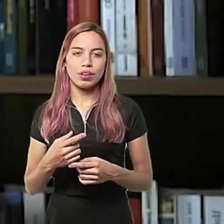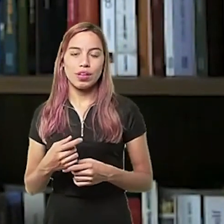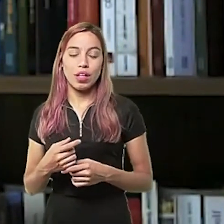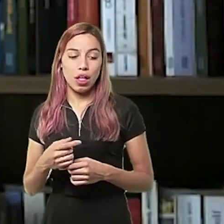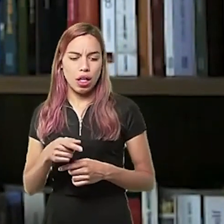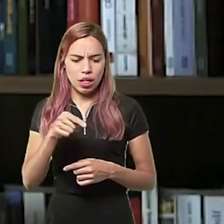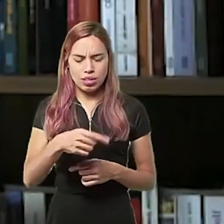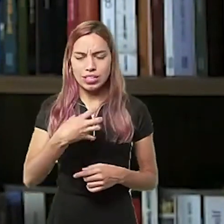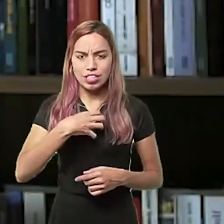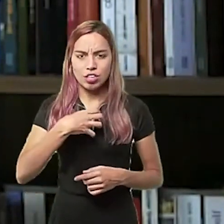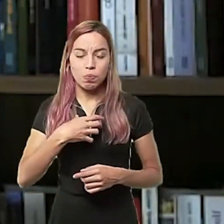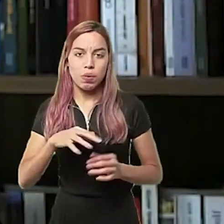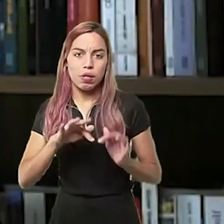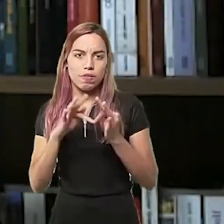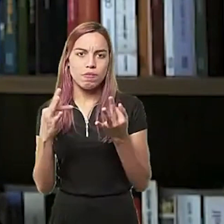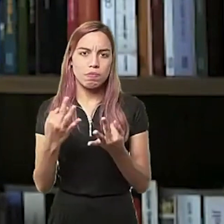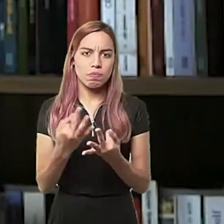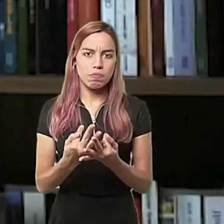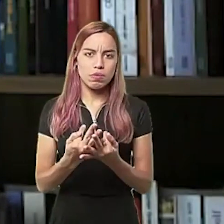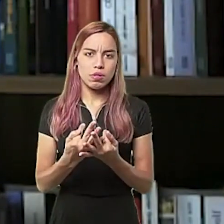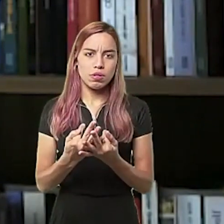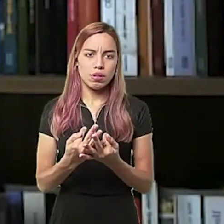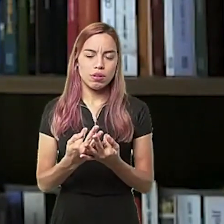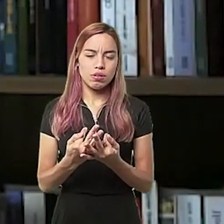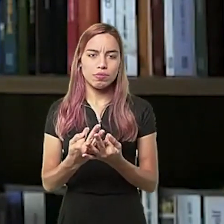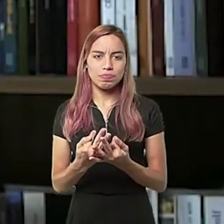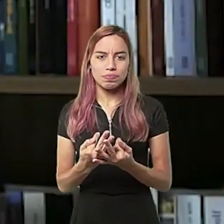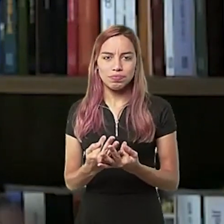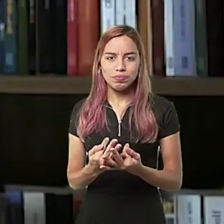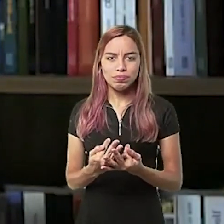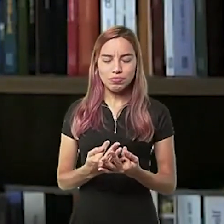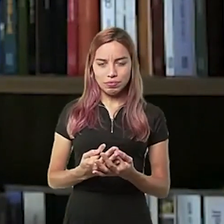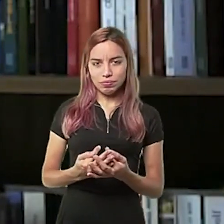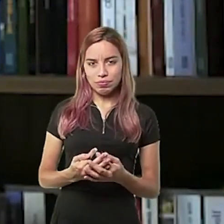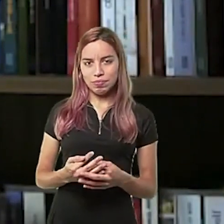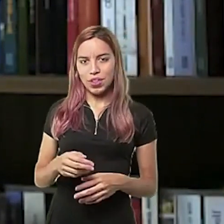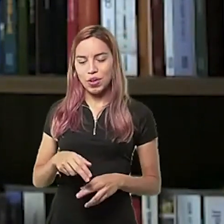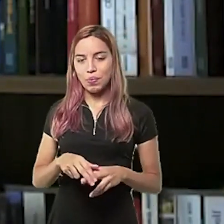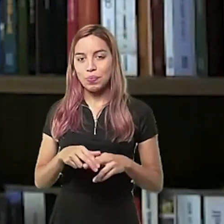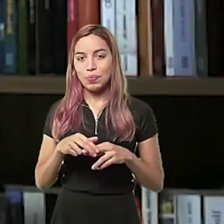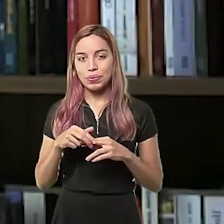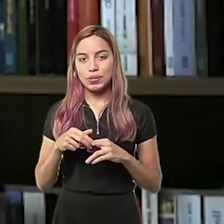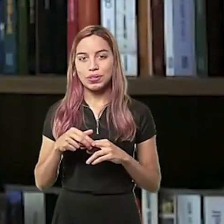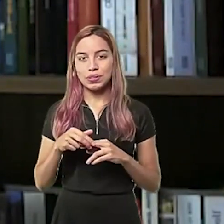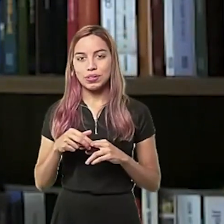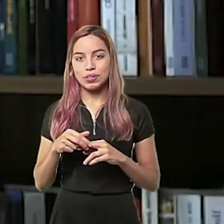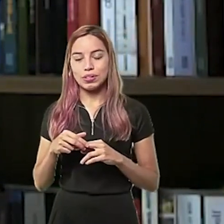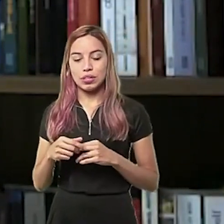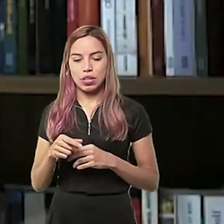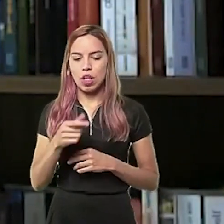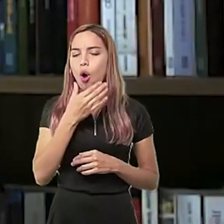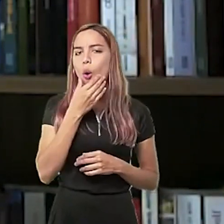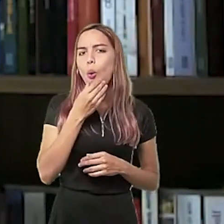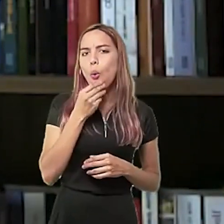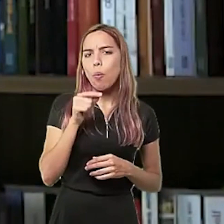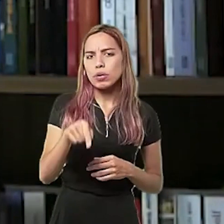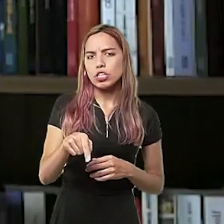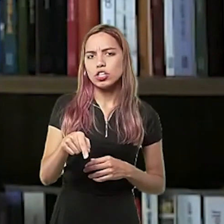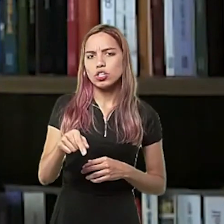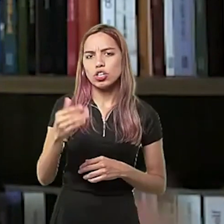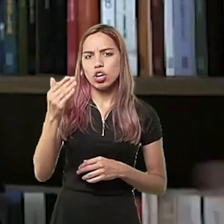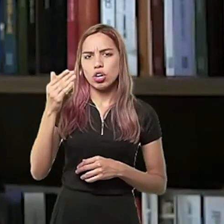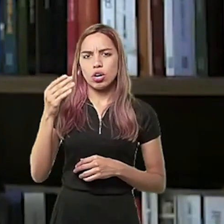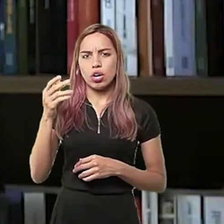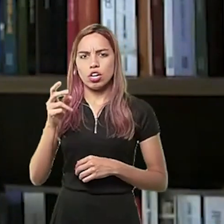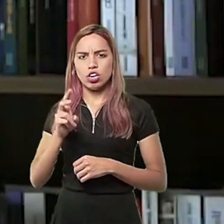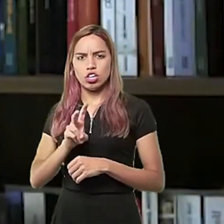há um sentimento de parentesco que permeia toda a prática. Inclusive, o curador, ele é uma espécie de pai,